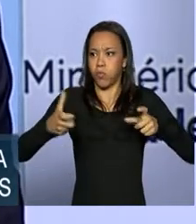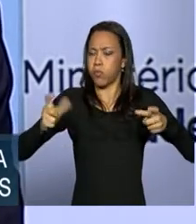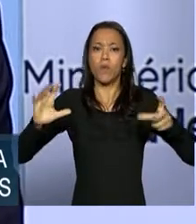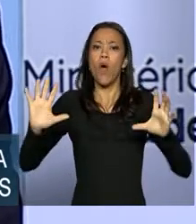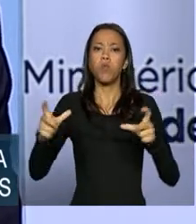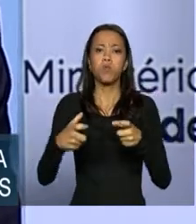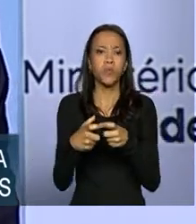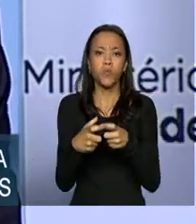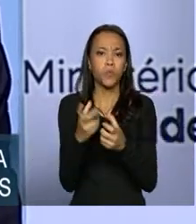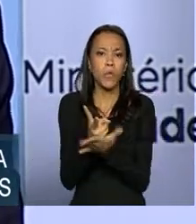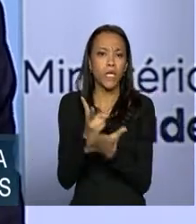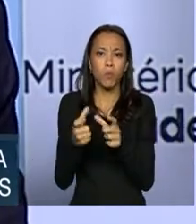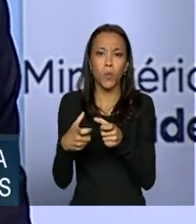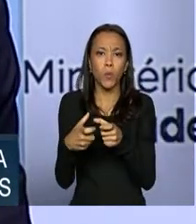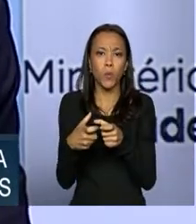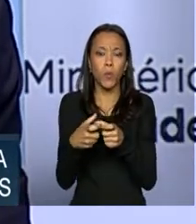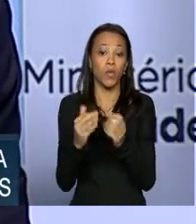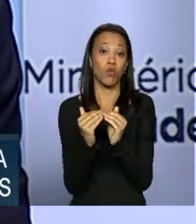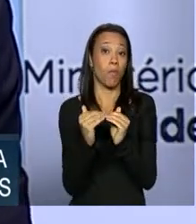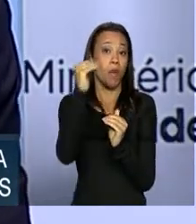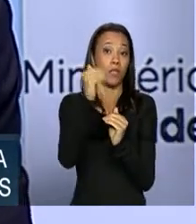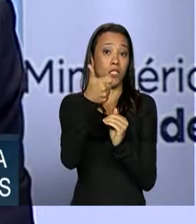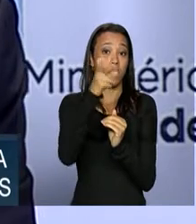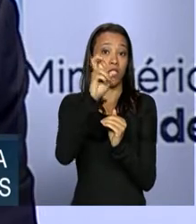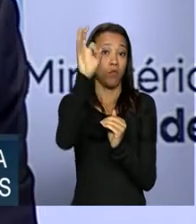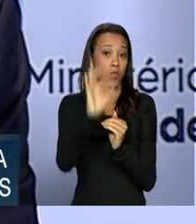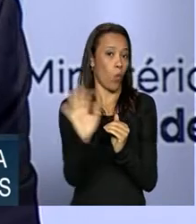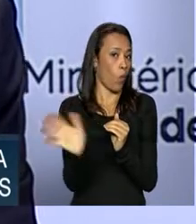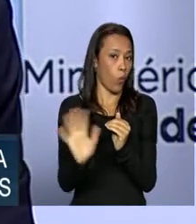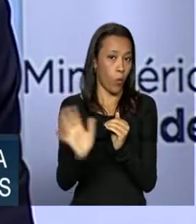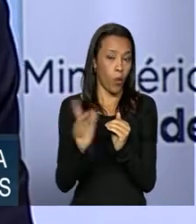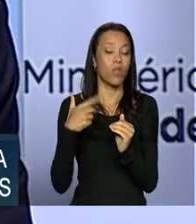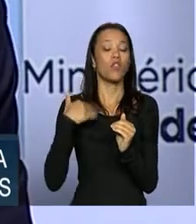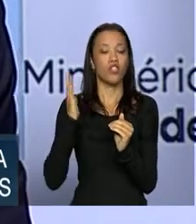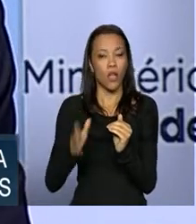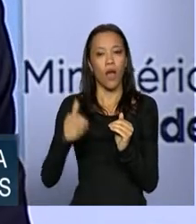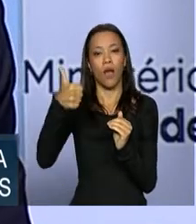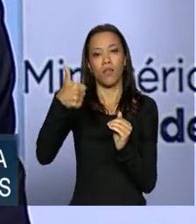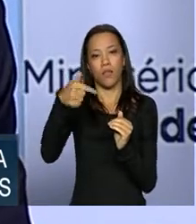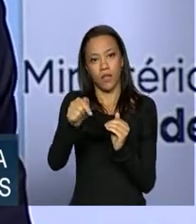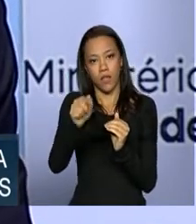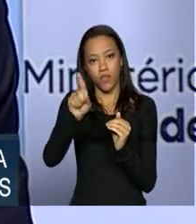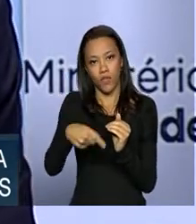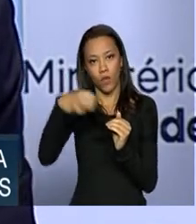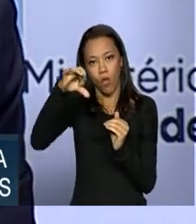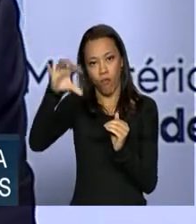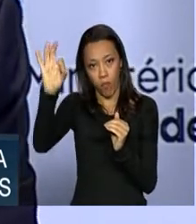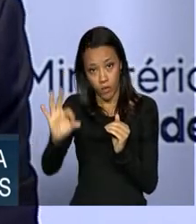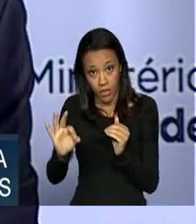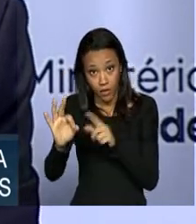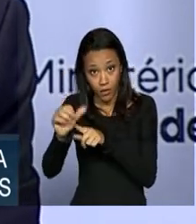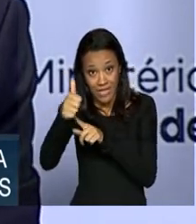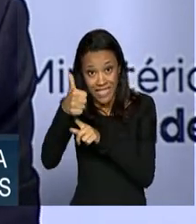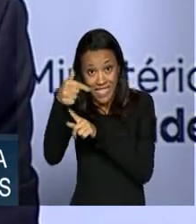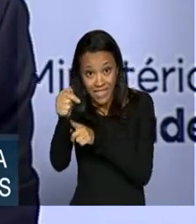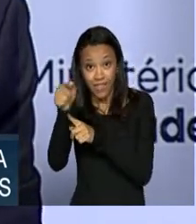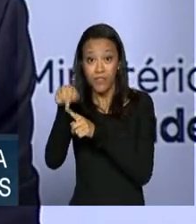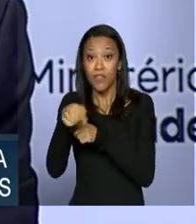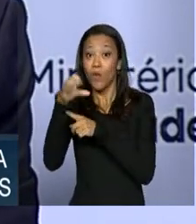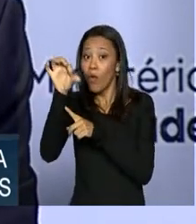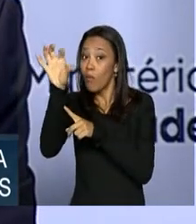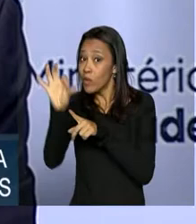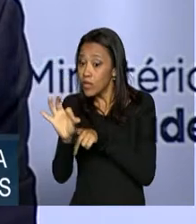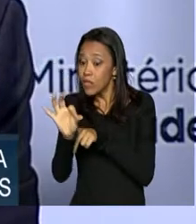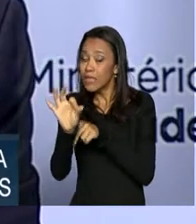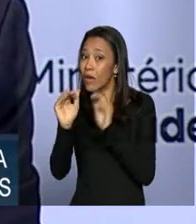recomendação, de não passar de 15%. Nós estamos em 17,9%, mas mais o importante nesse momento do que